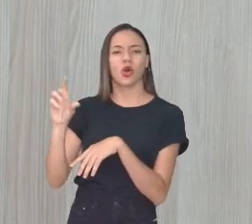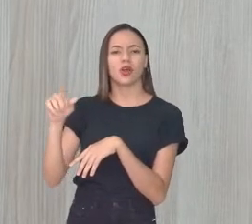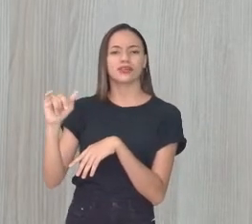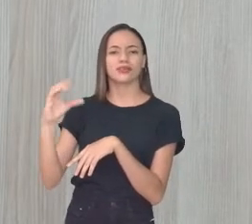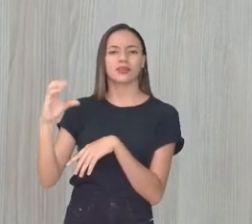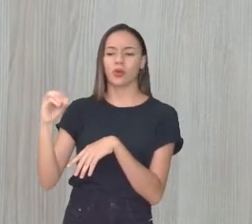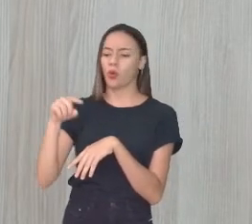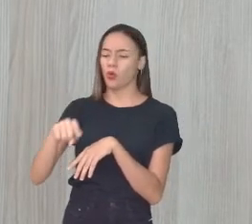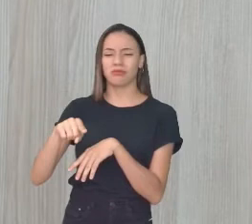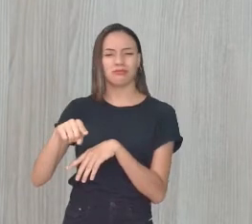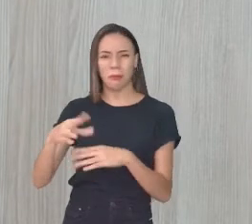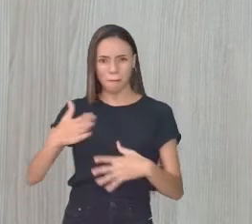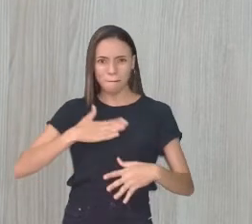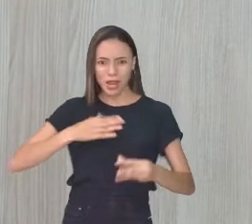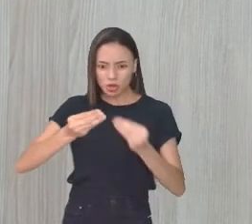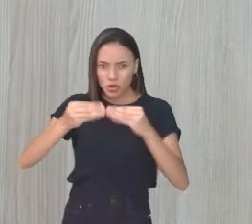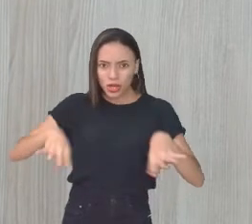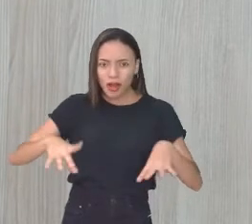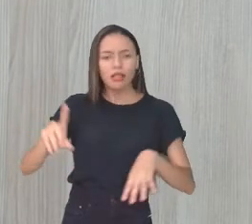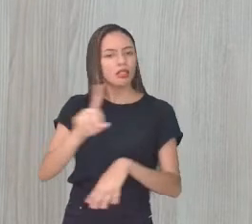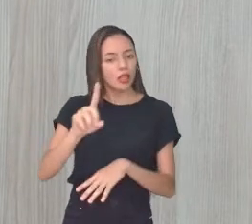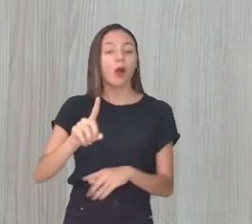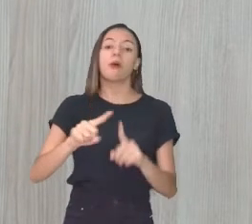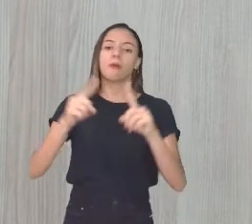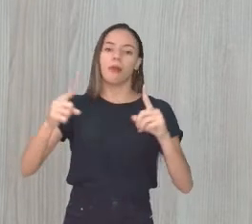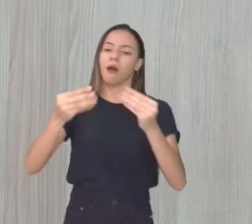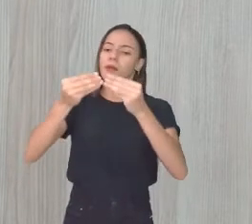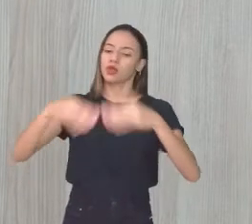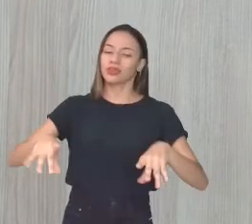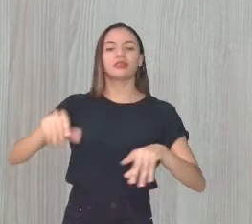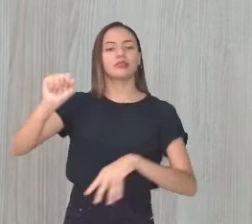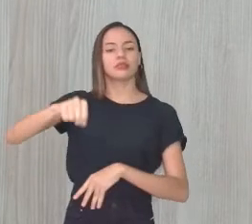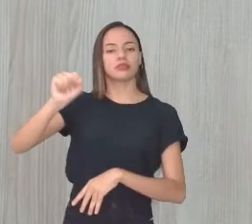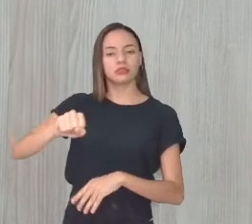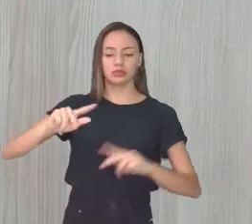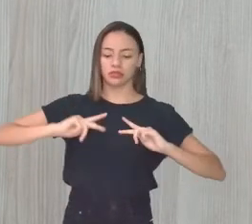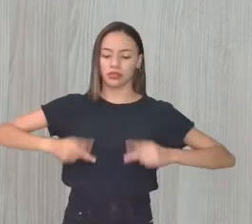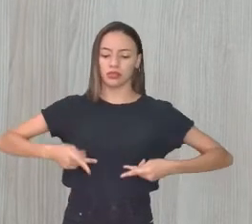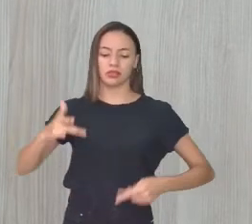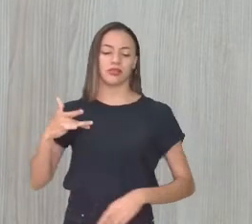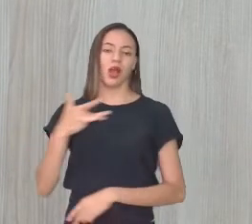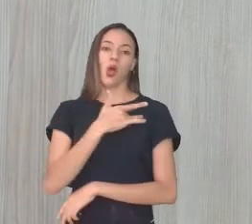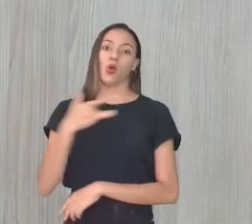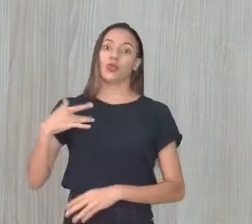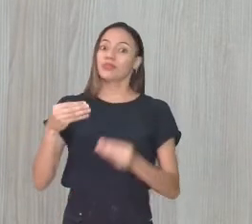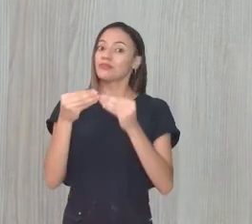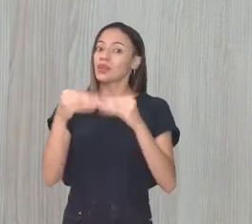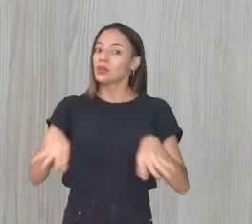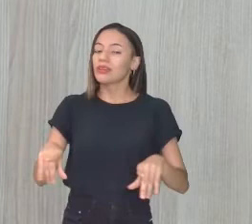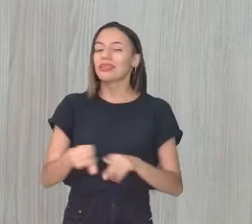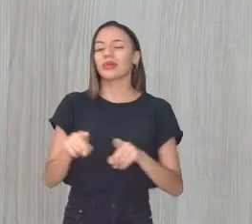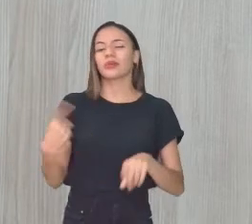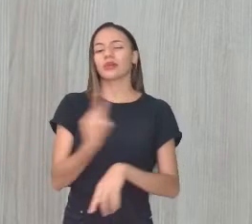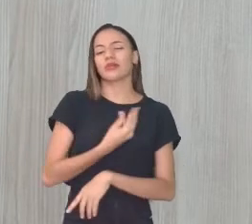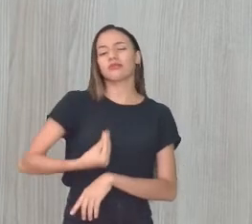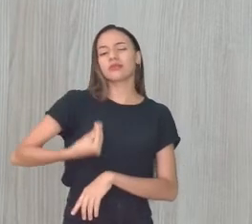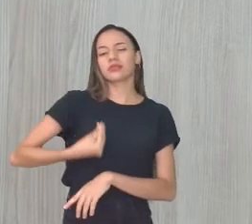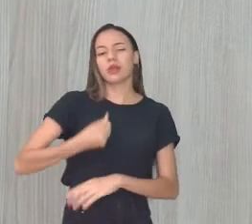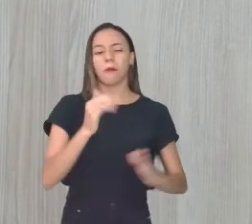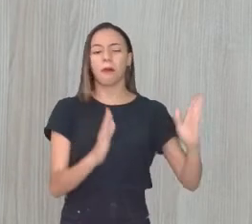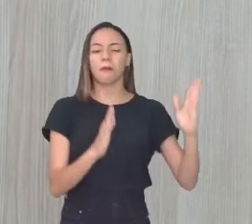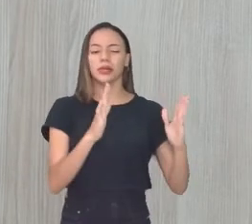mas atinge, né? Isso causa problemas para a saúde humana. A gente vivenciou aí esse momento de muitas